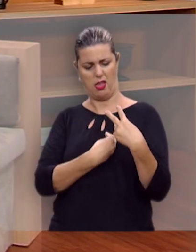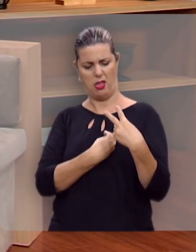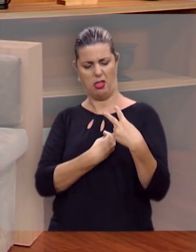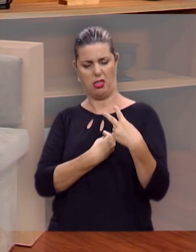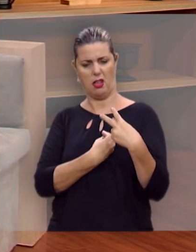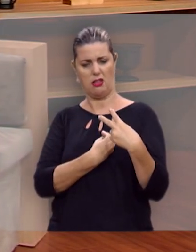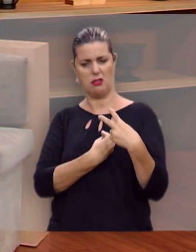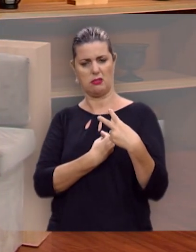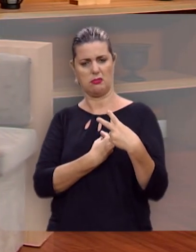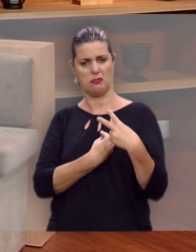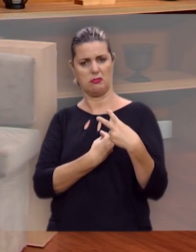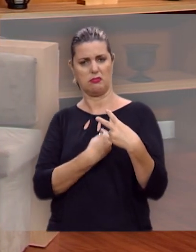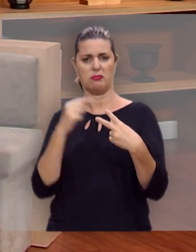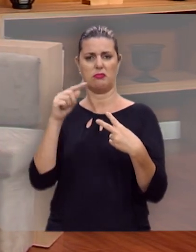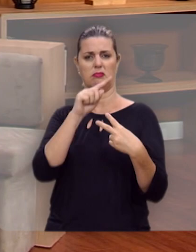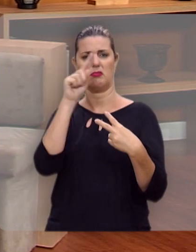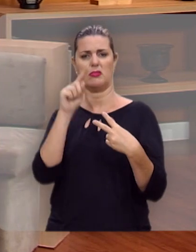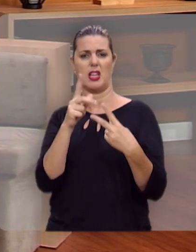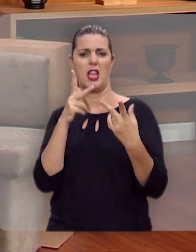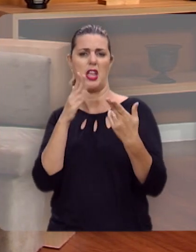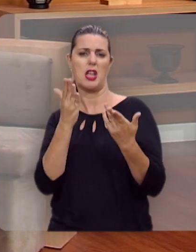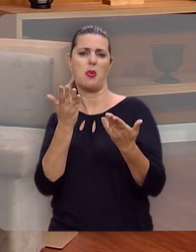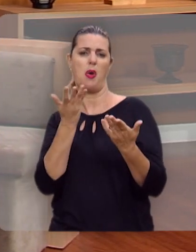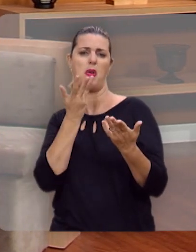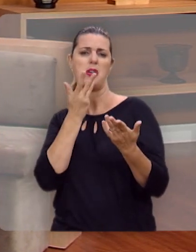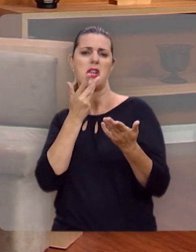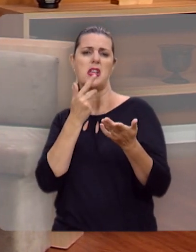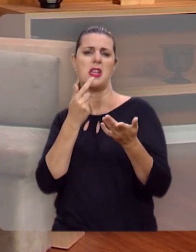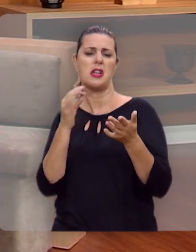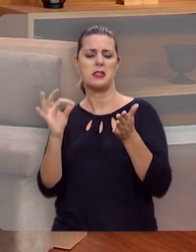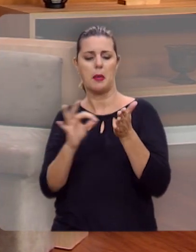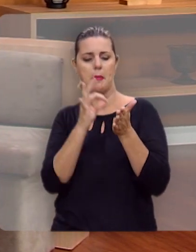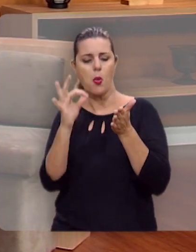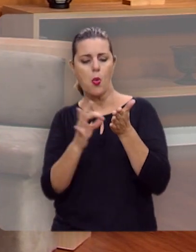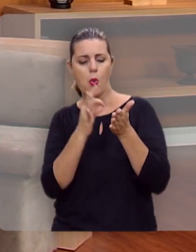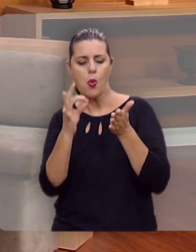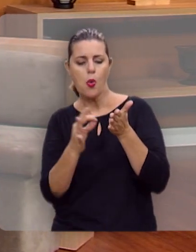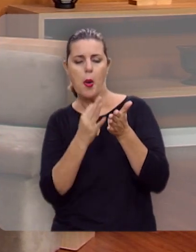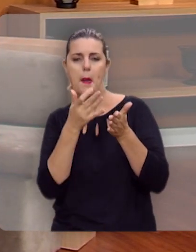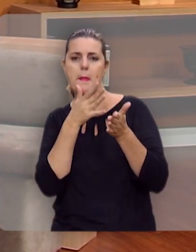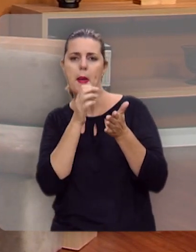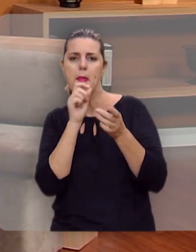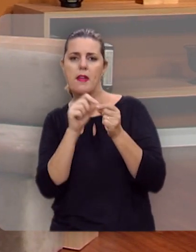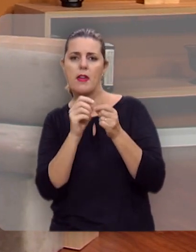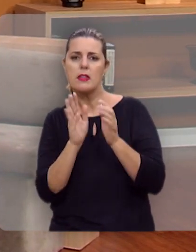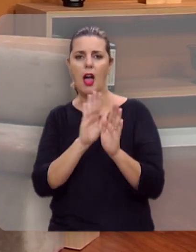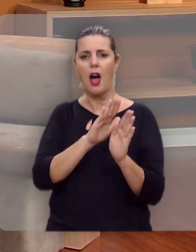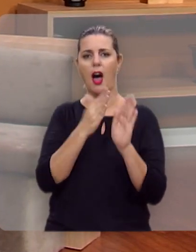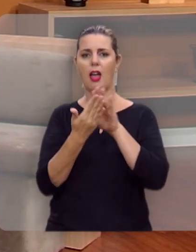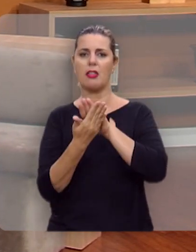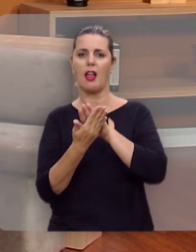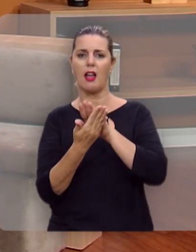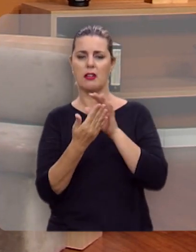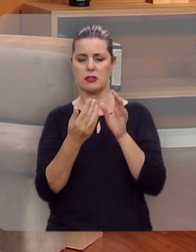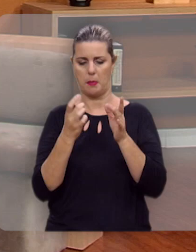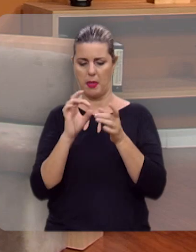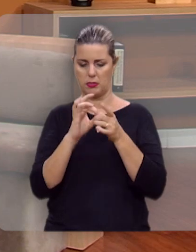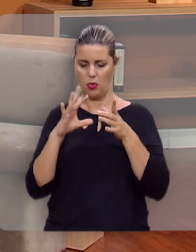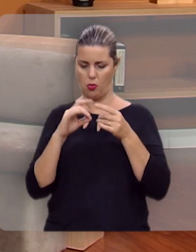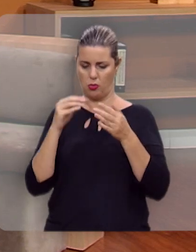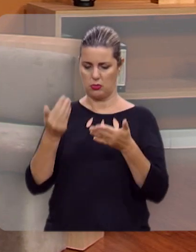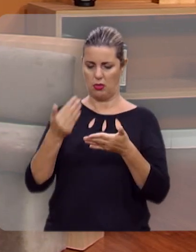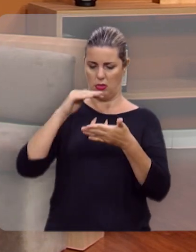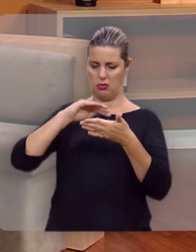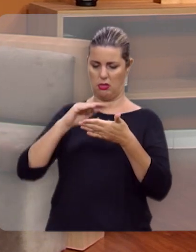vida como que uma criança olha o bordado que a mãe está fazendo pelo avesso, as linhas